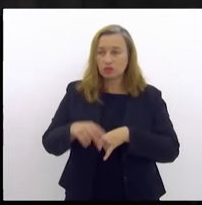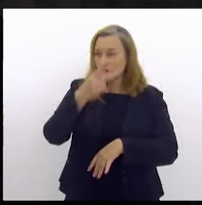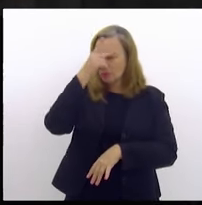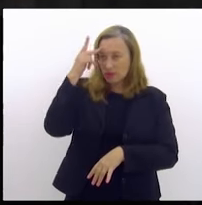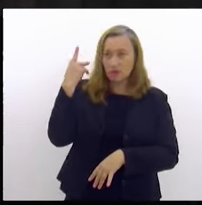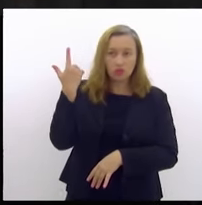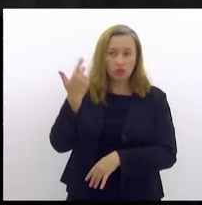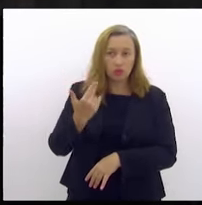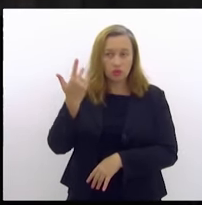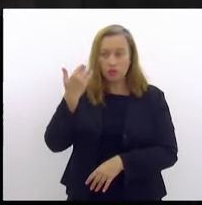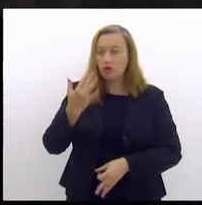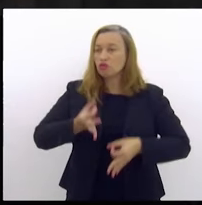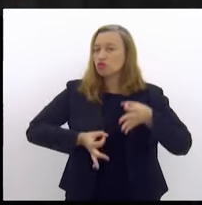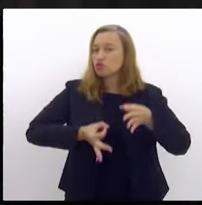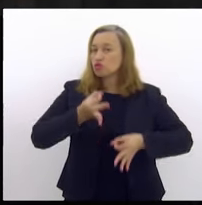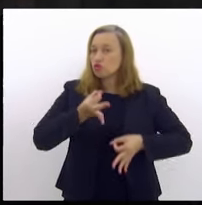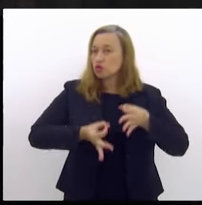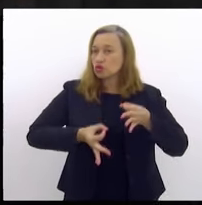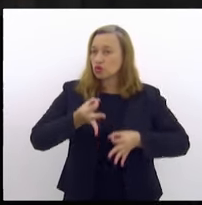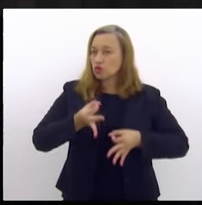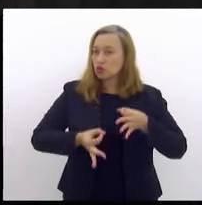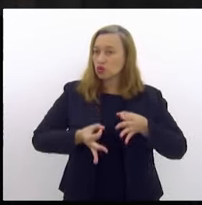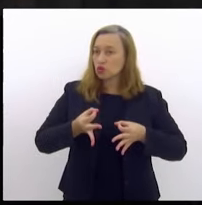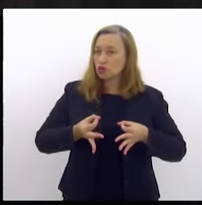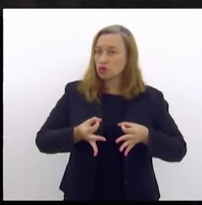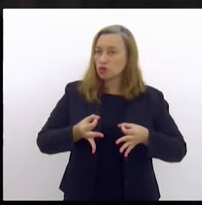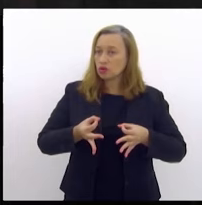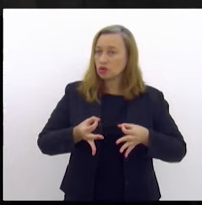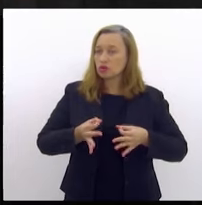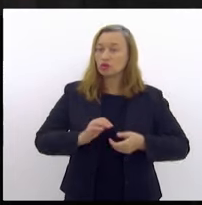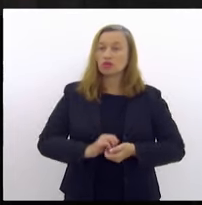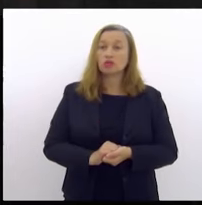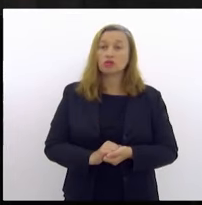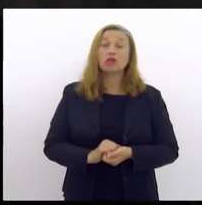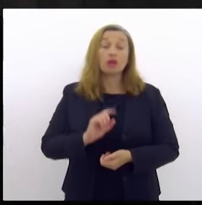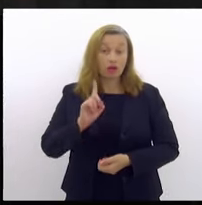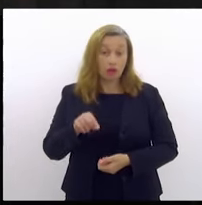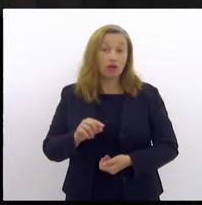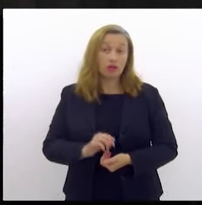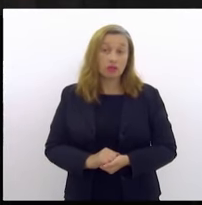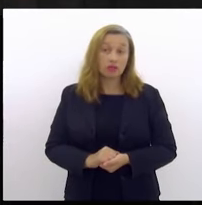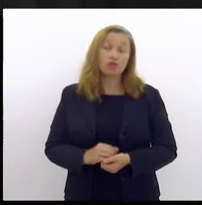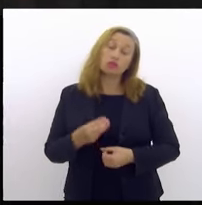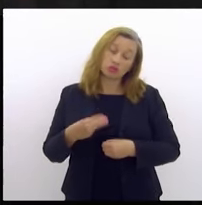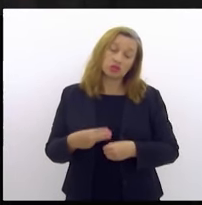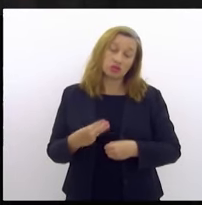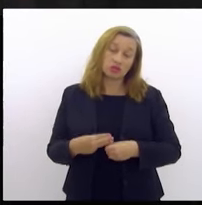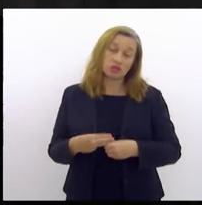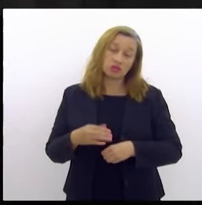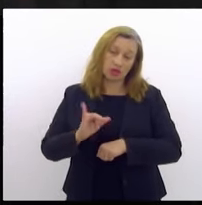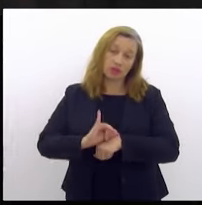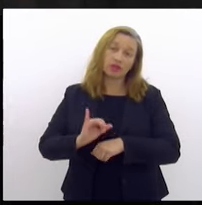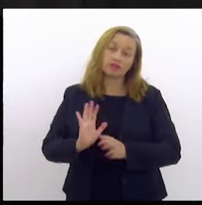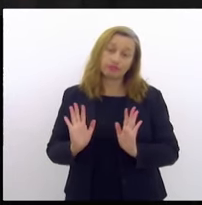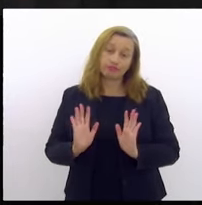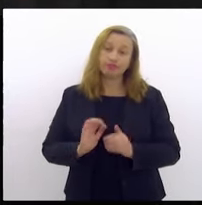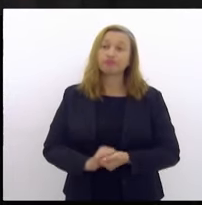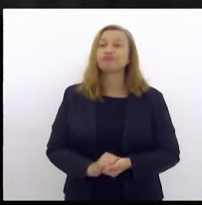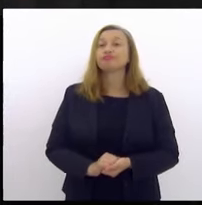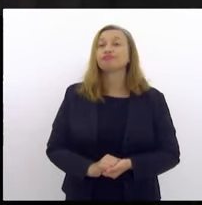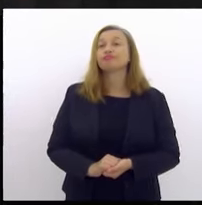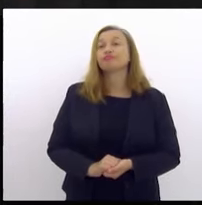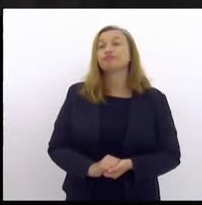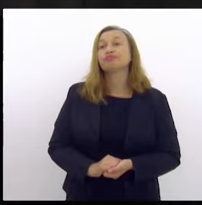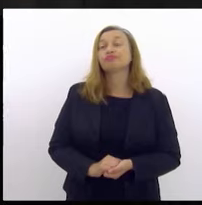natural, jurídica ou ente personalizado, que é o caso, o município da capital.